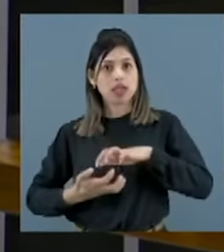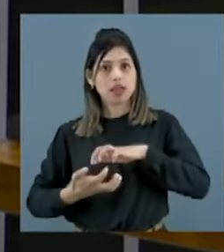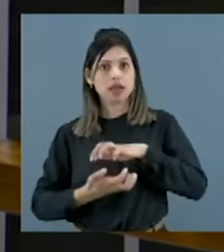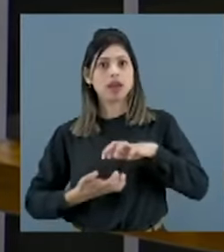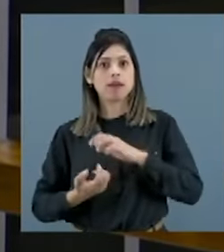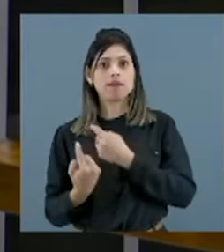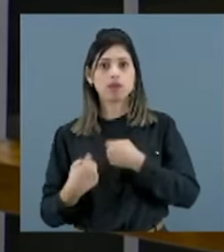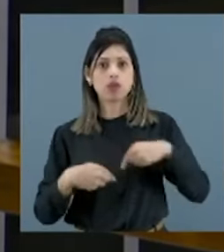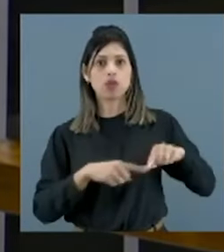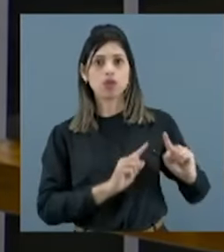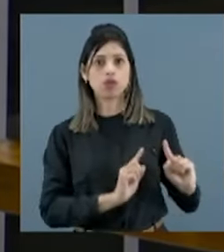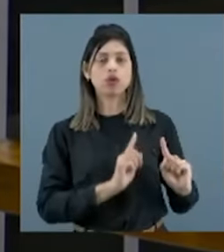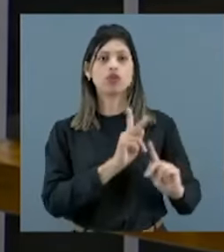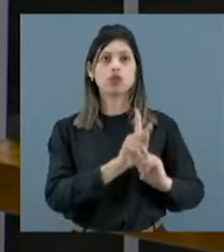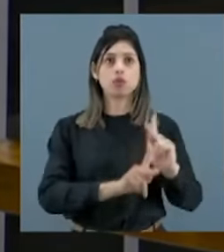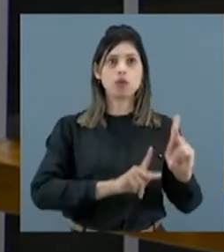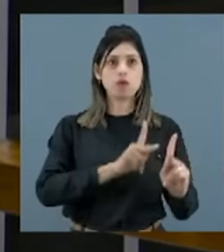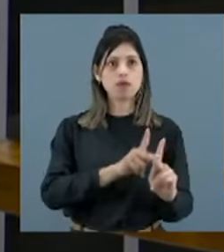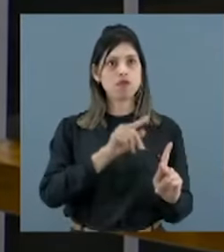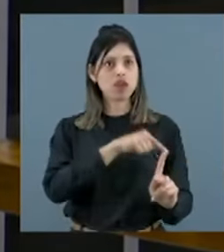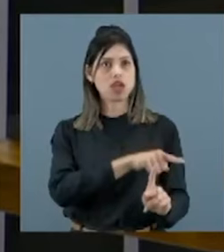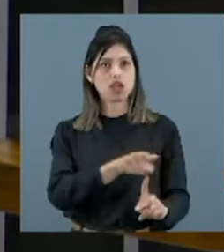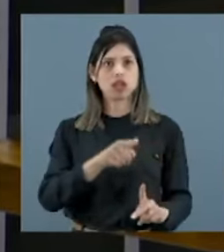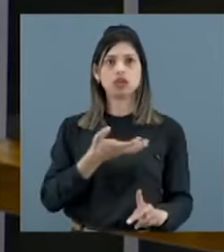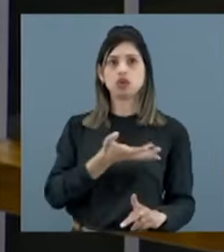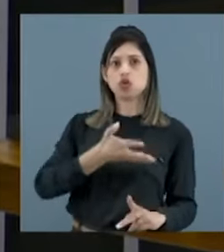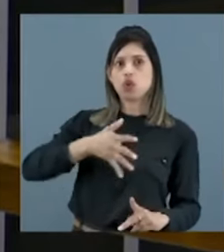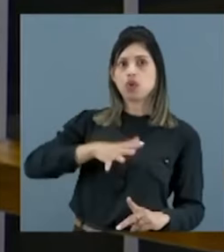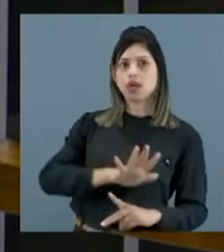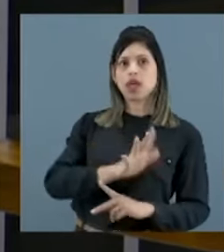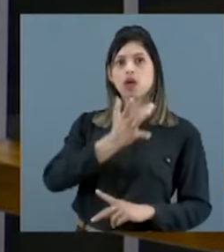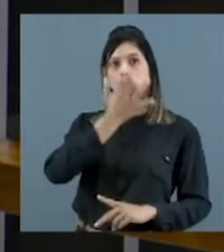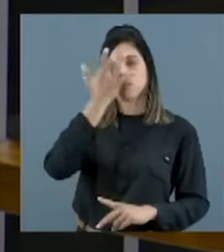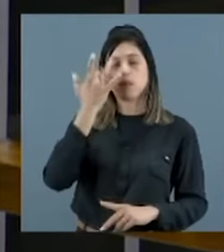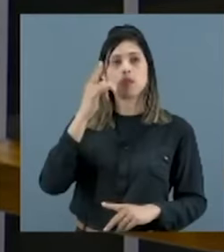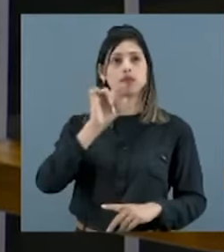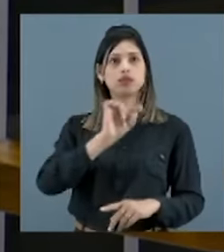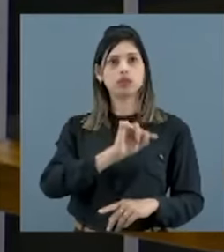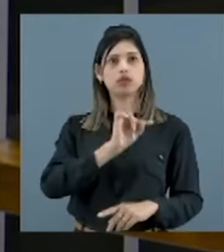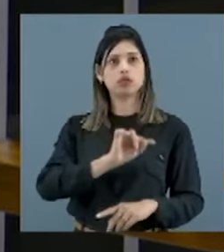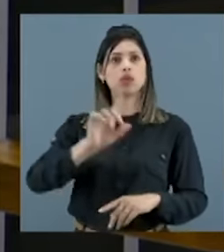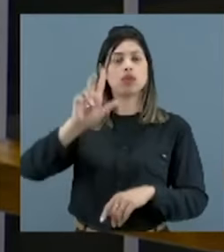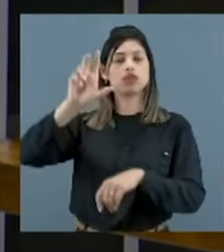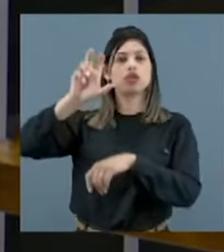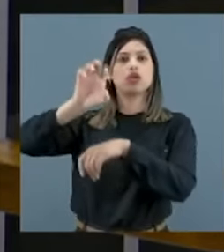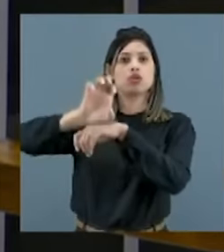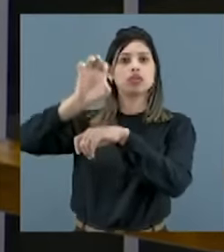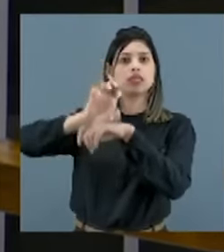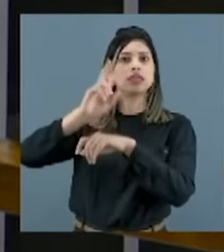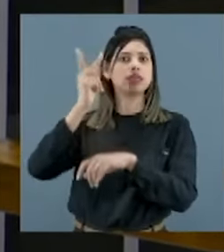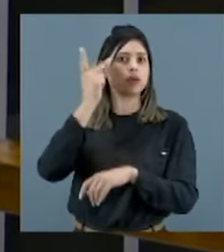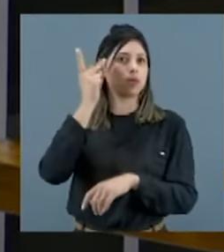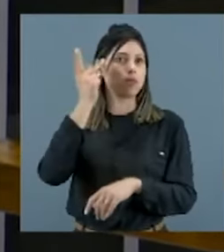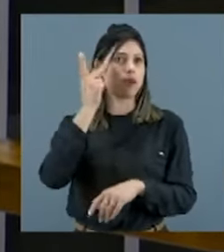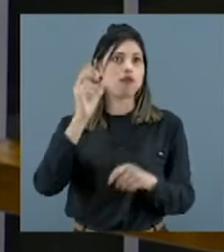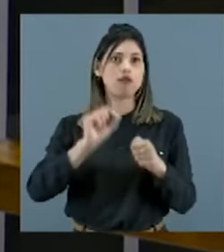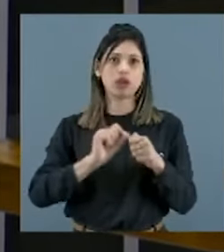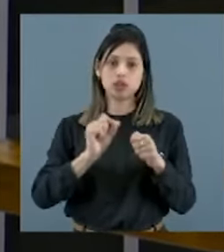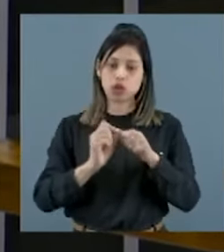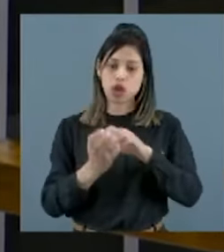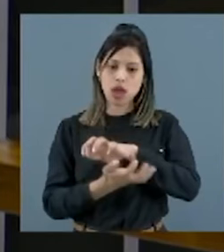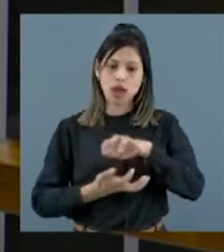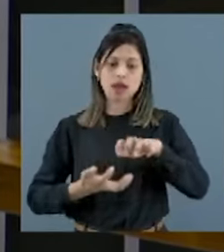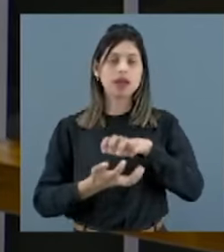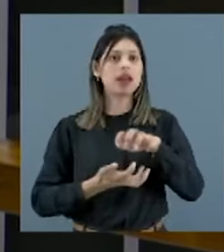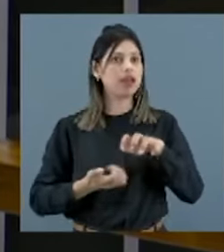que os trabalhadores de São Paulo possam ter as suas reivindicações e fazer greve que na Constituição lhe é